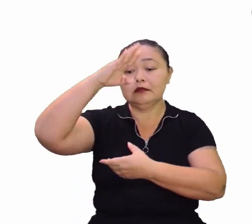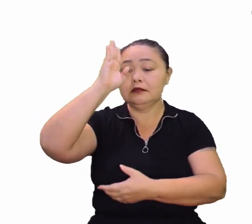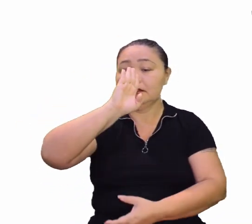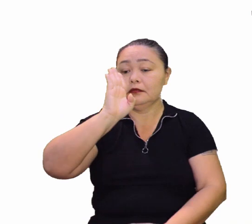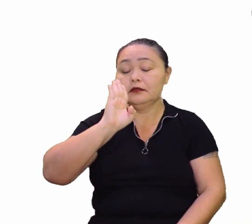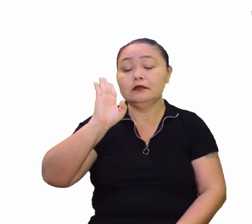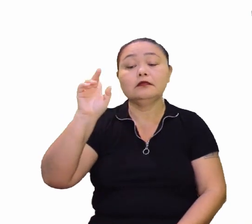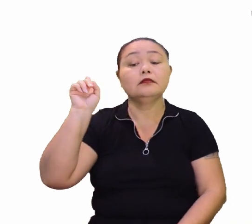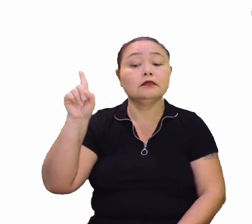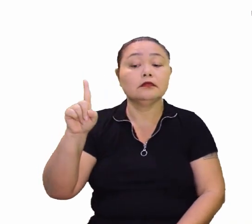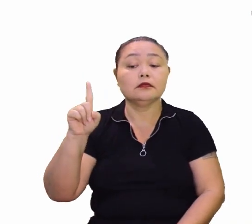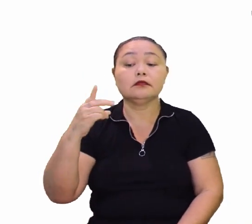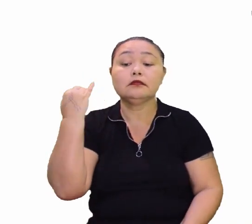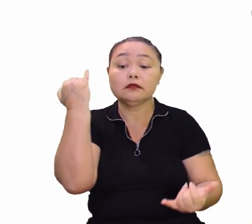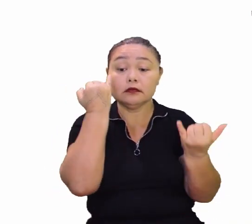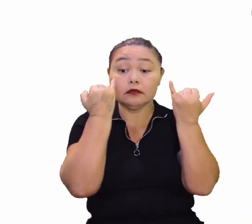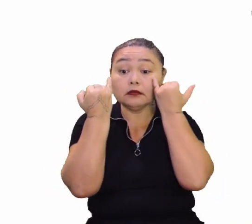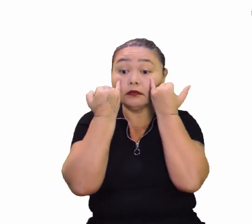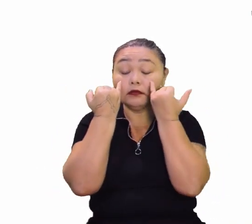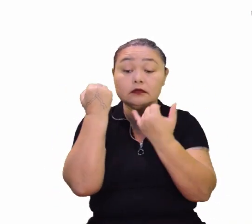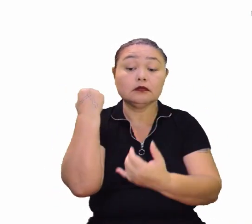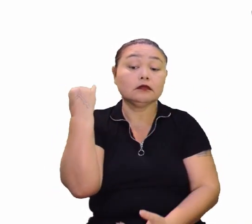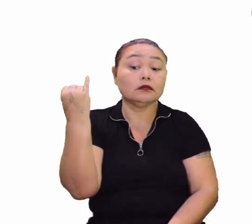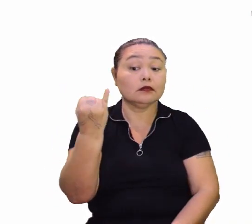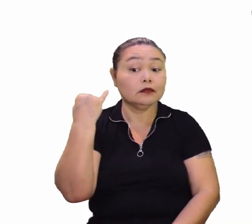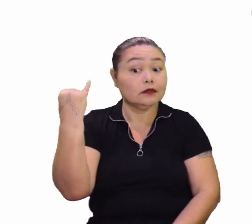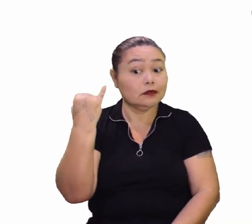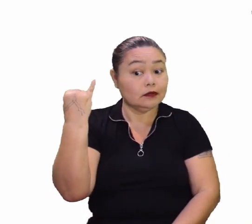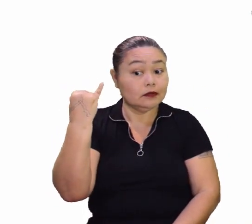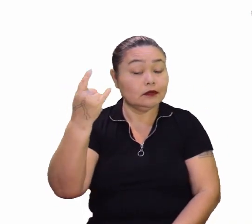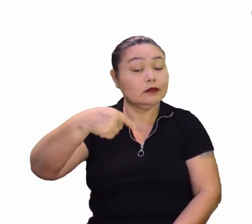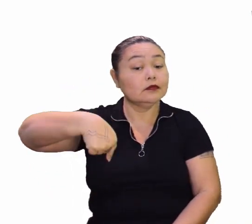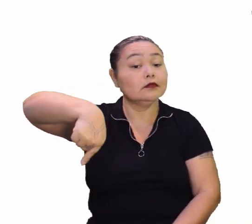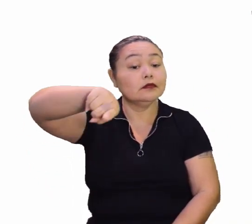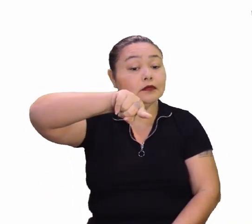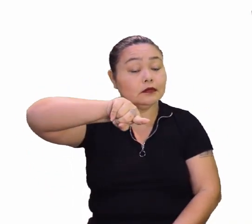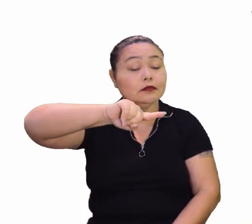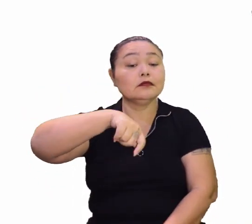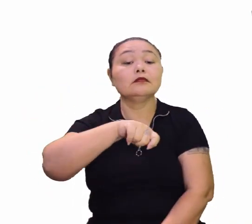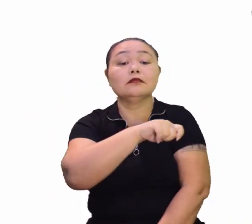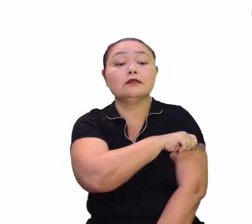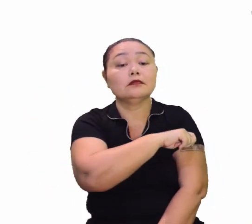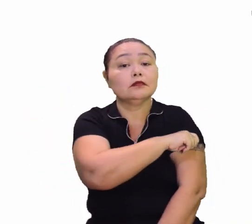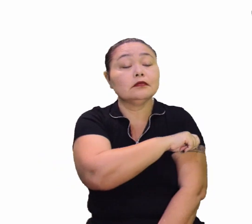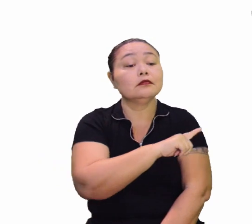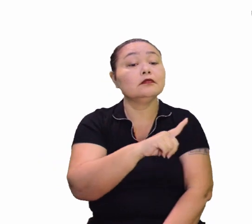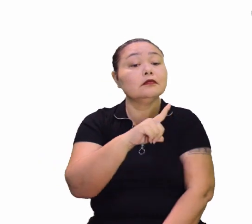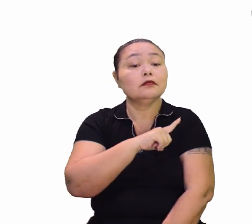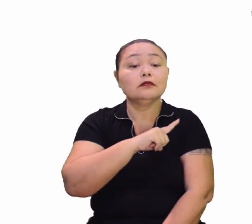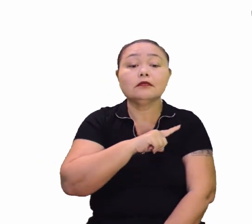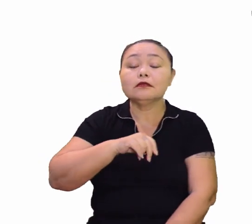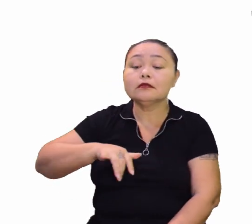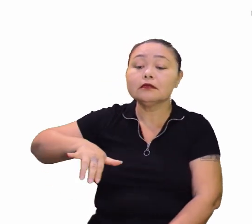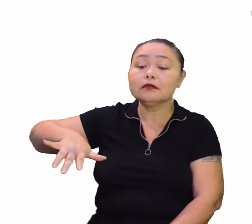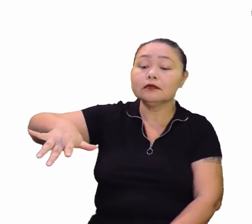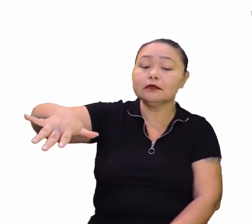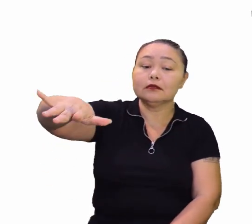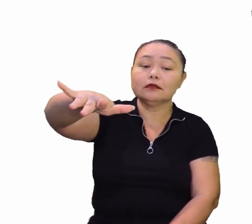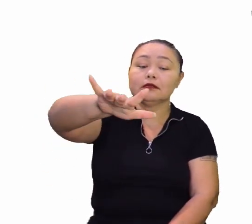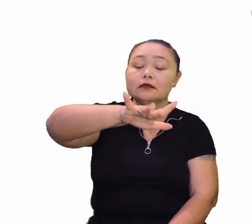importante para os nossos queridos alunos. Com certeza. Nós temos um aquífero